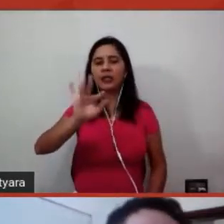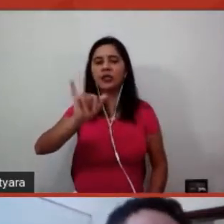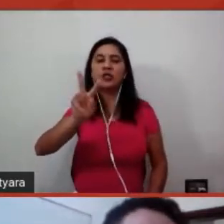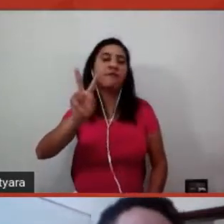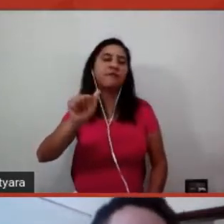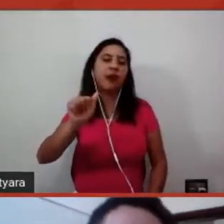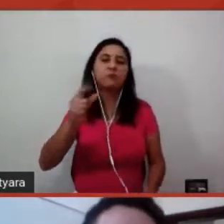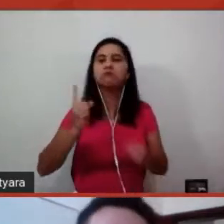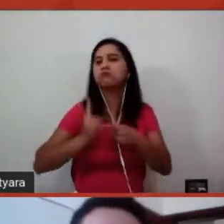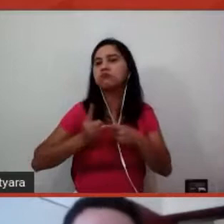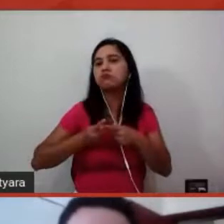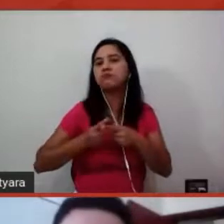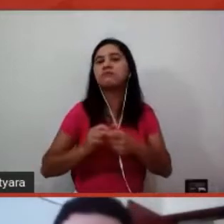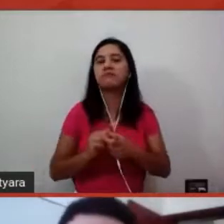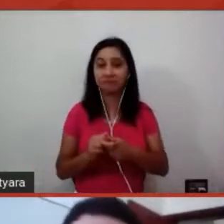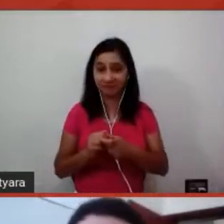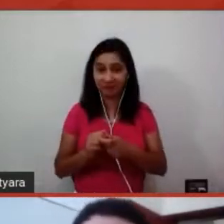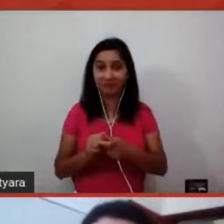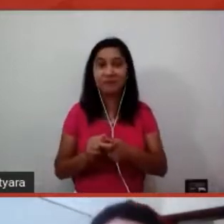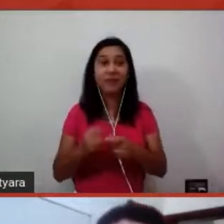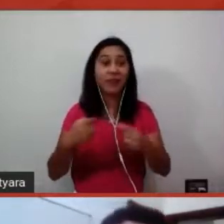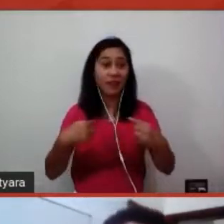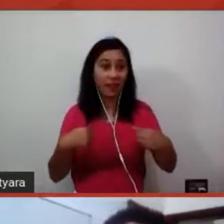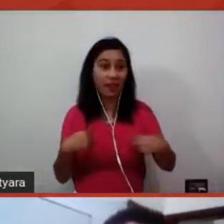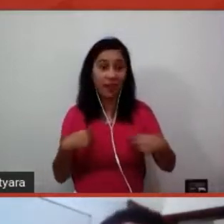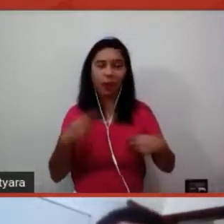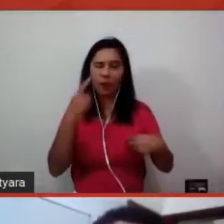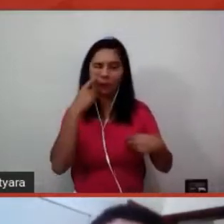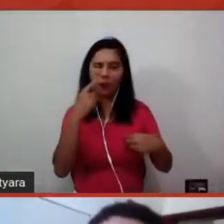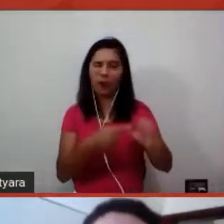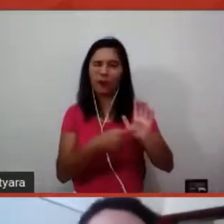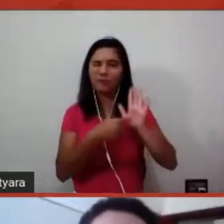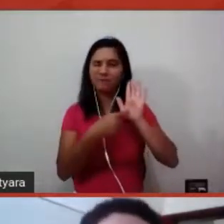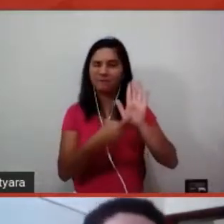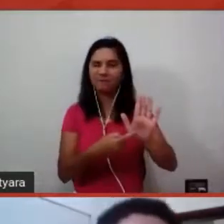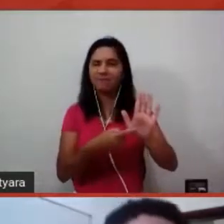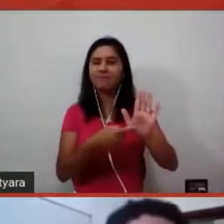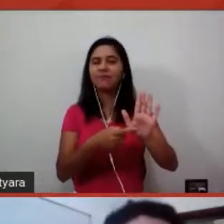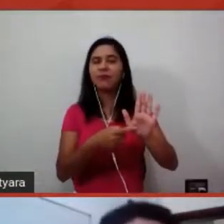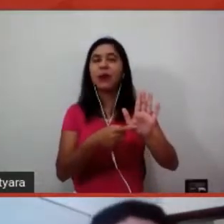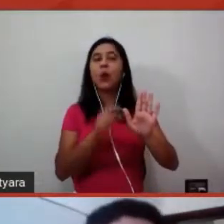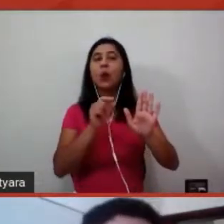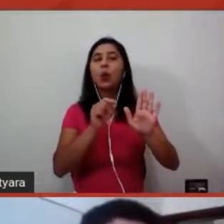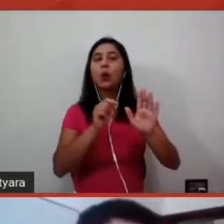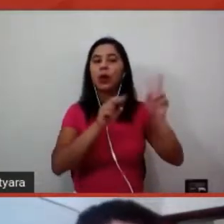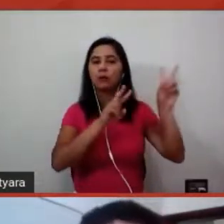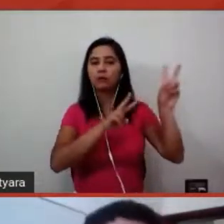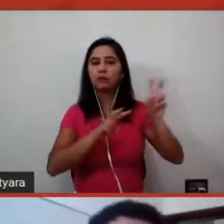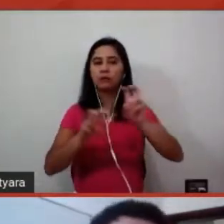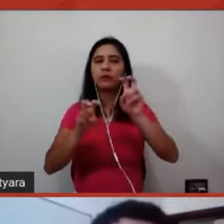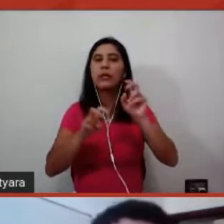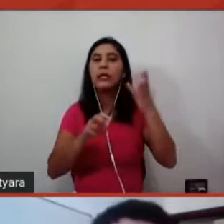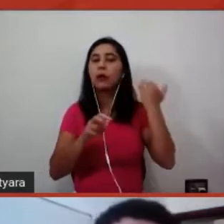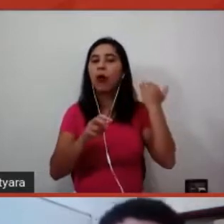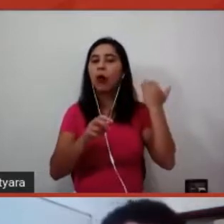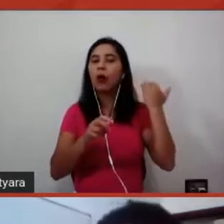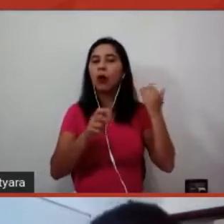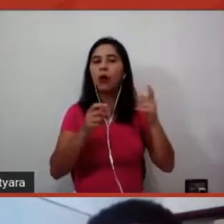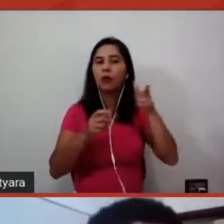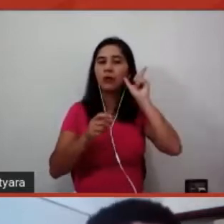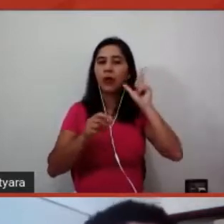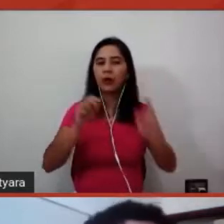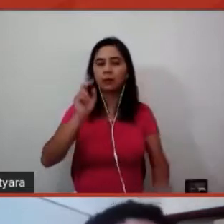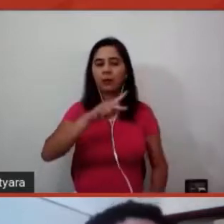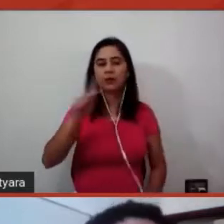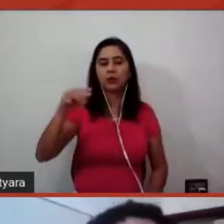Aí eu vou fazer uma referência àquilo que a professora Maria Antônia disse